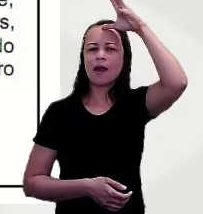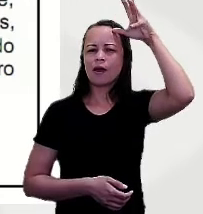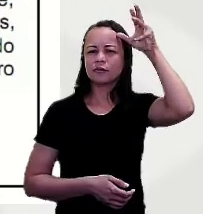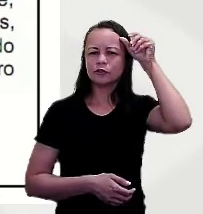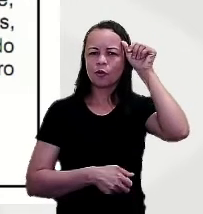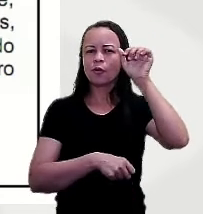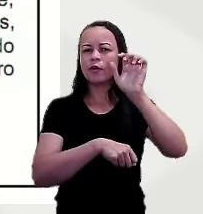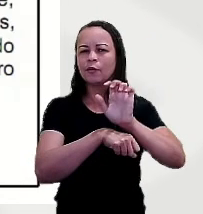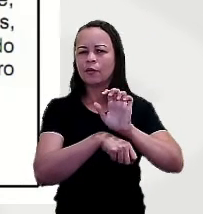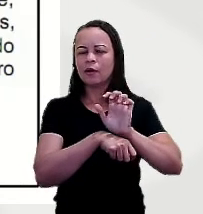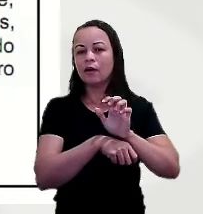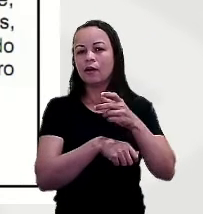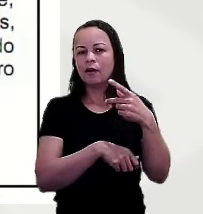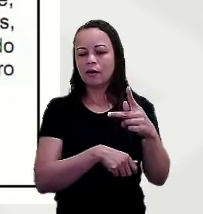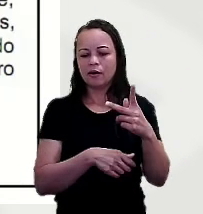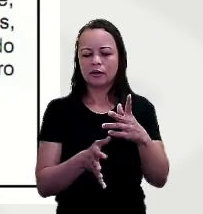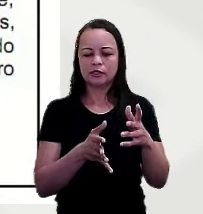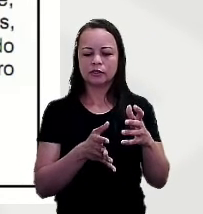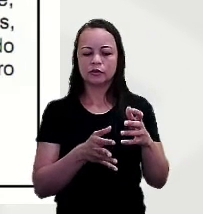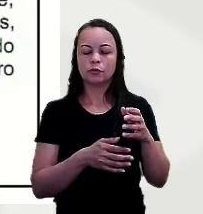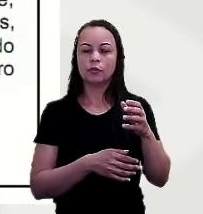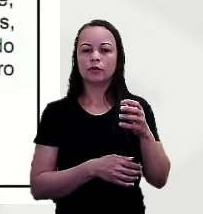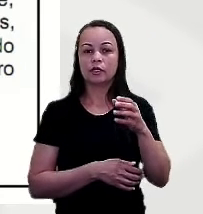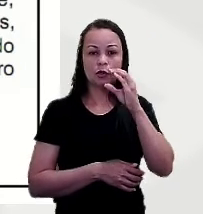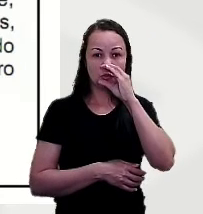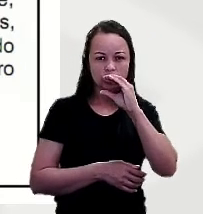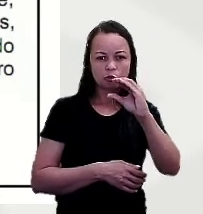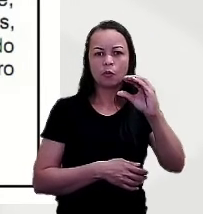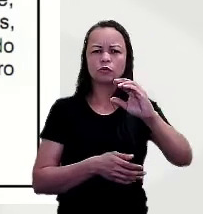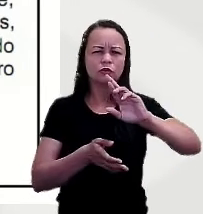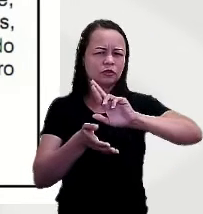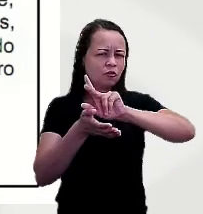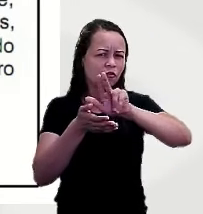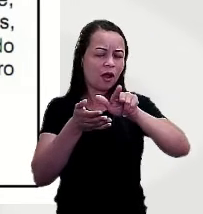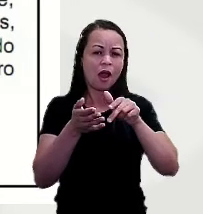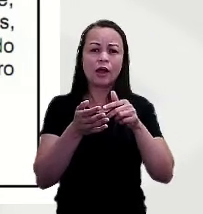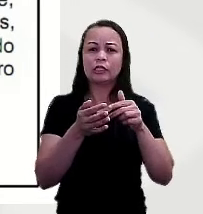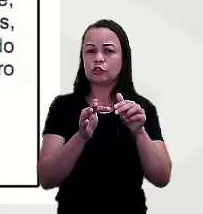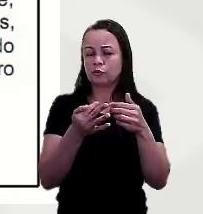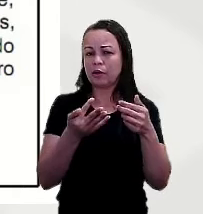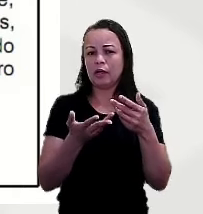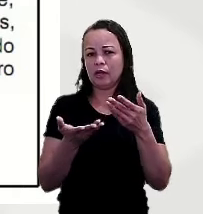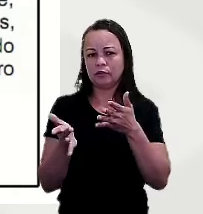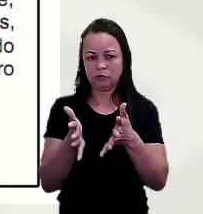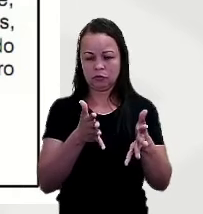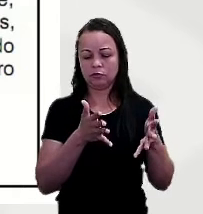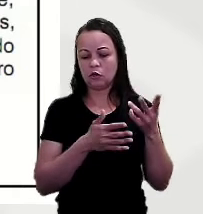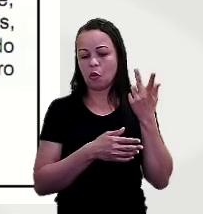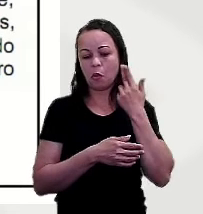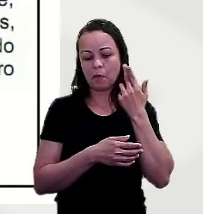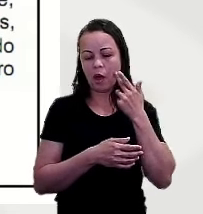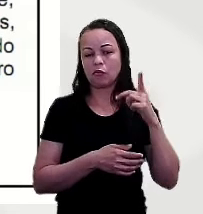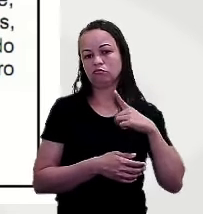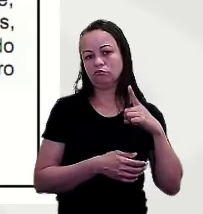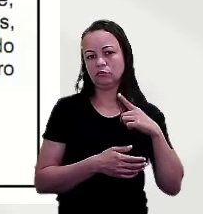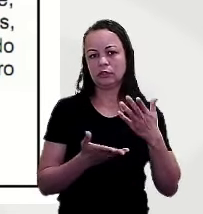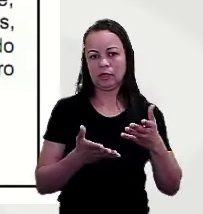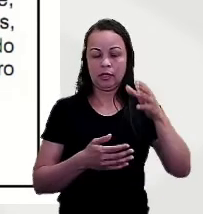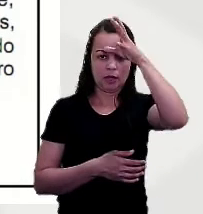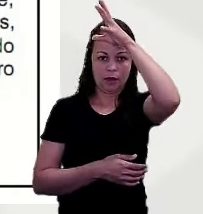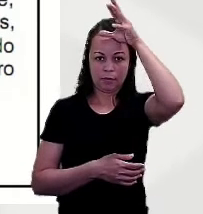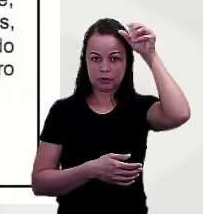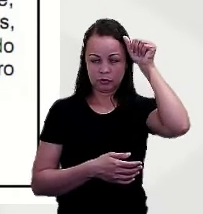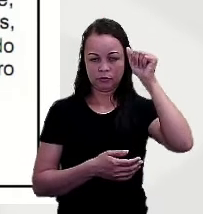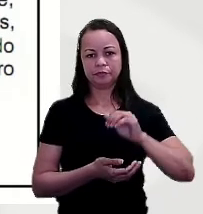Amazônia que os botos, né, são muito comuns nessa região da Amazônia, tá? Então,